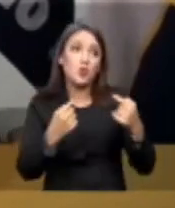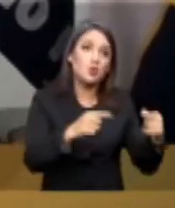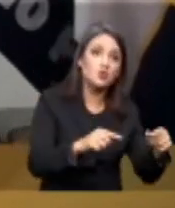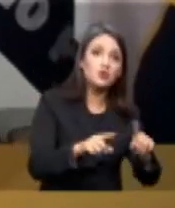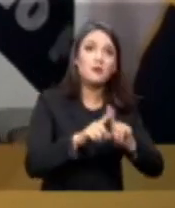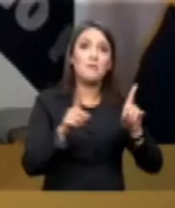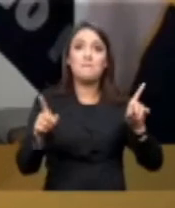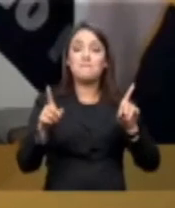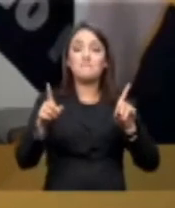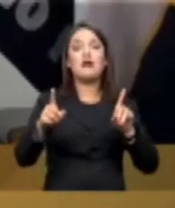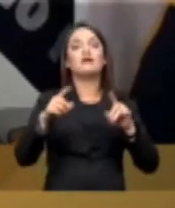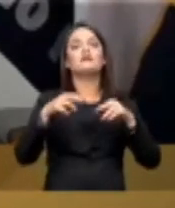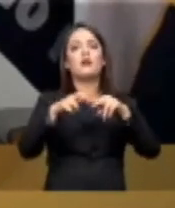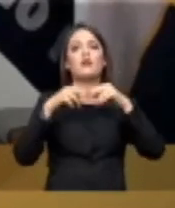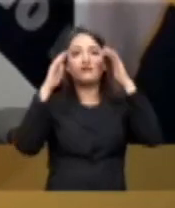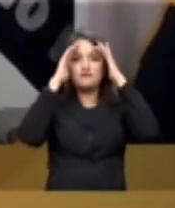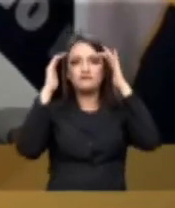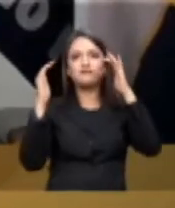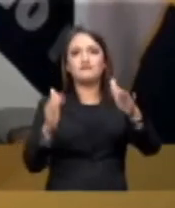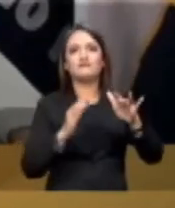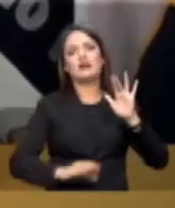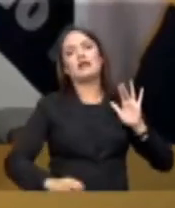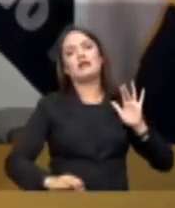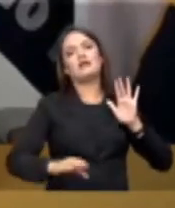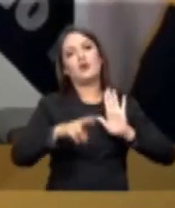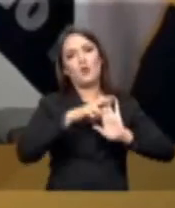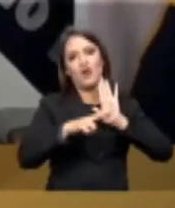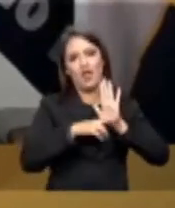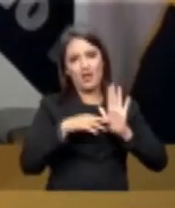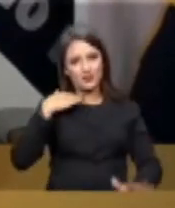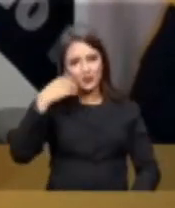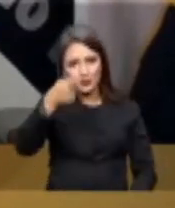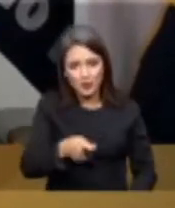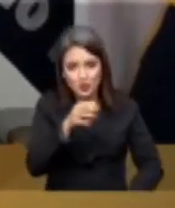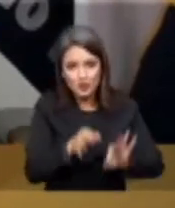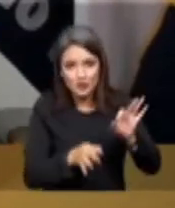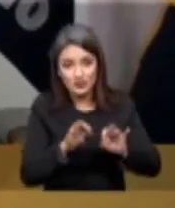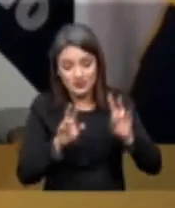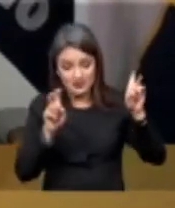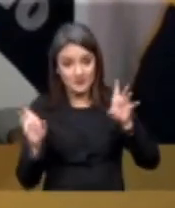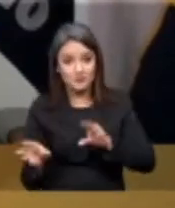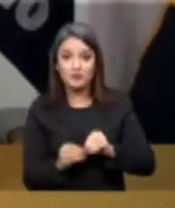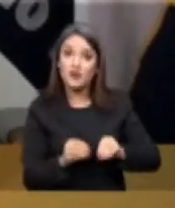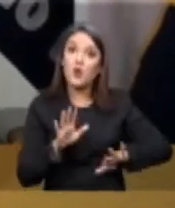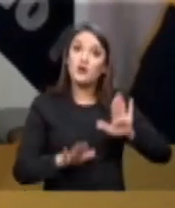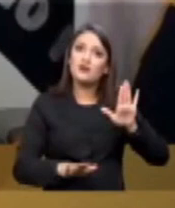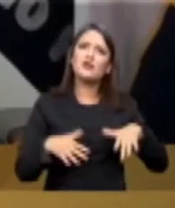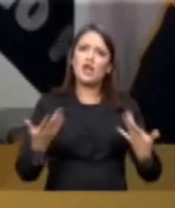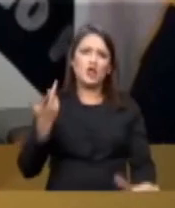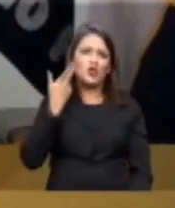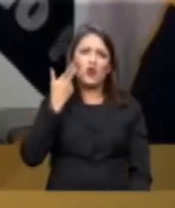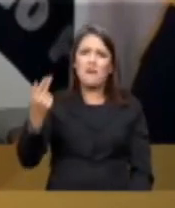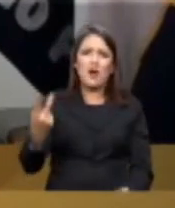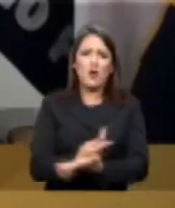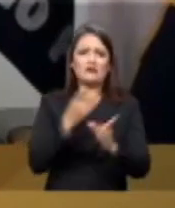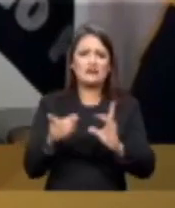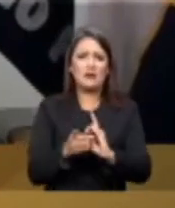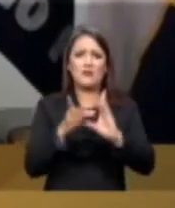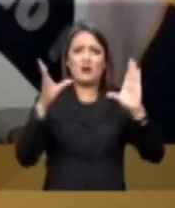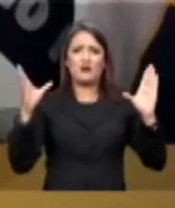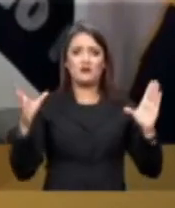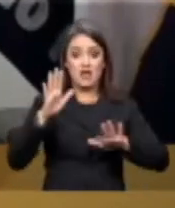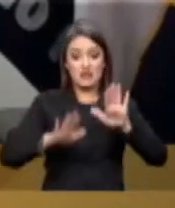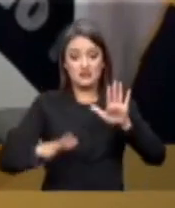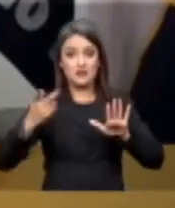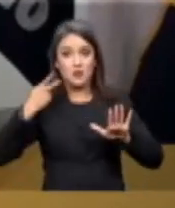dessa magistratura, fecho aspas. Muitas vezes, como é natural em um regime democrático, o clamor político,